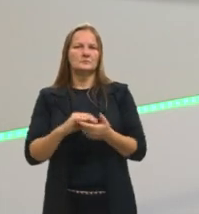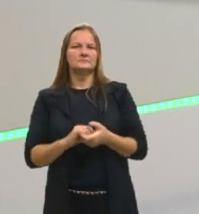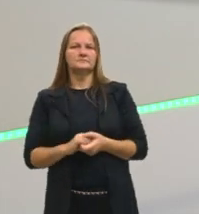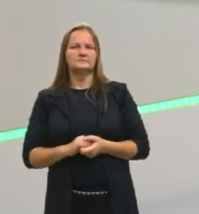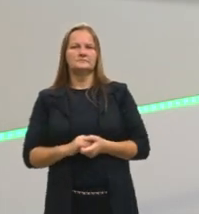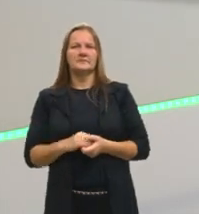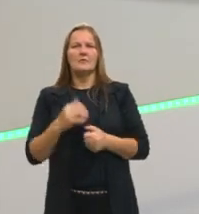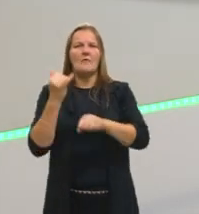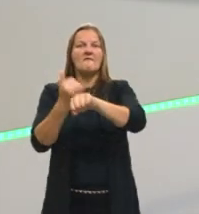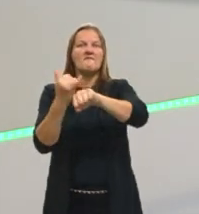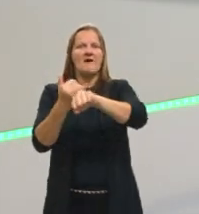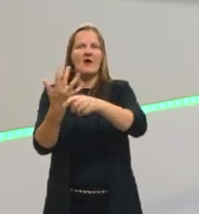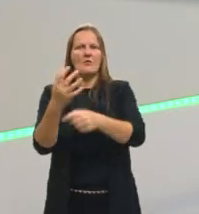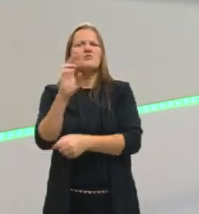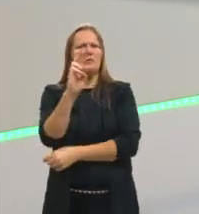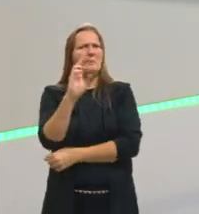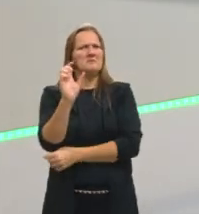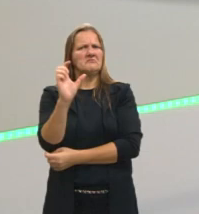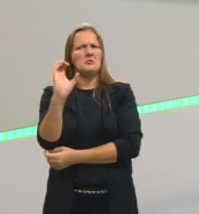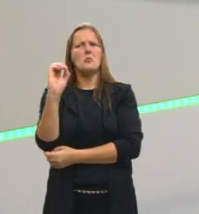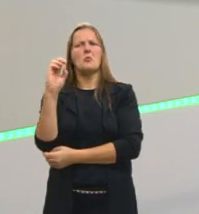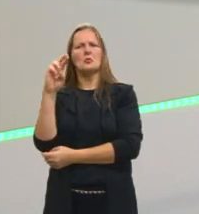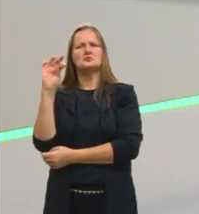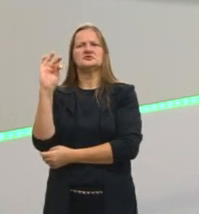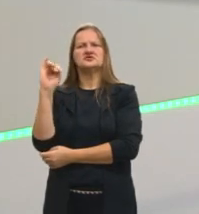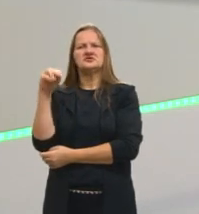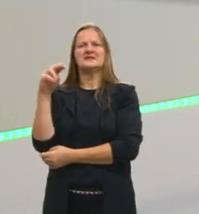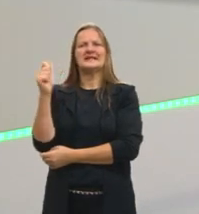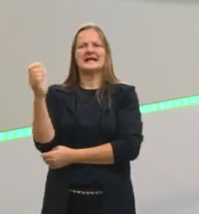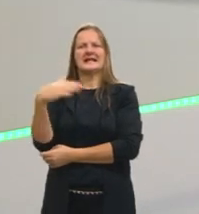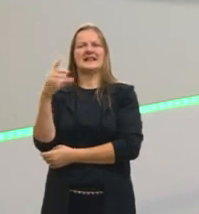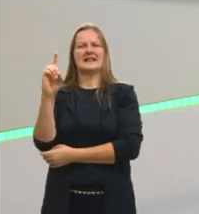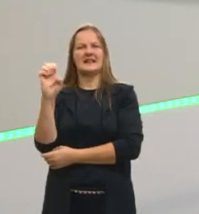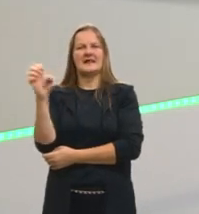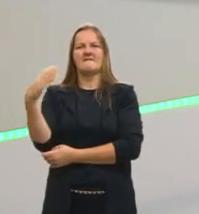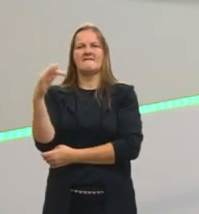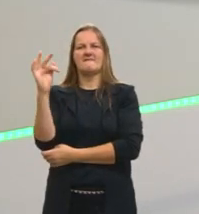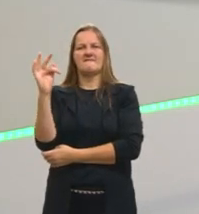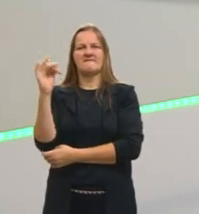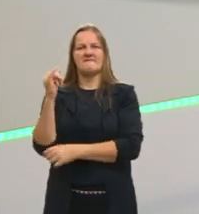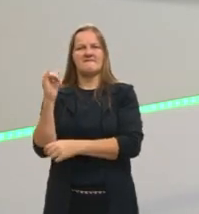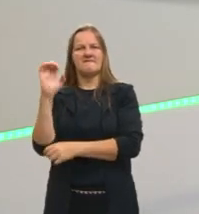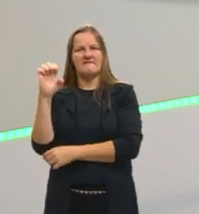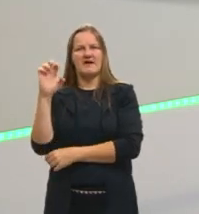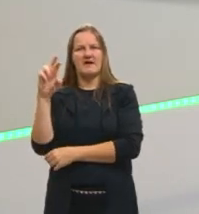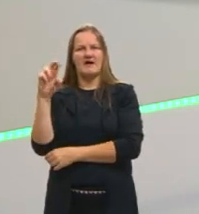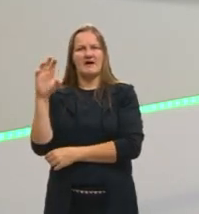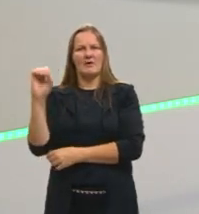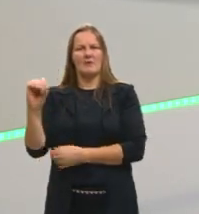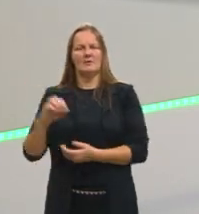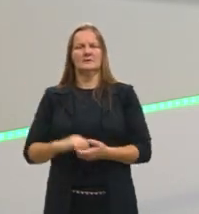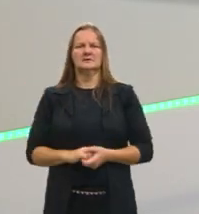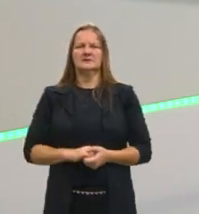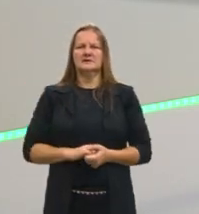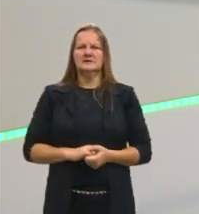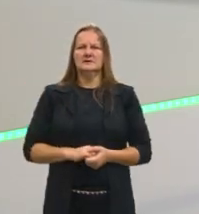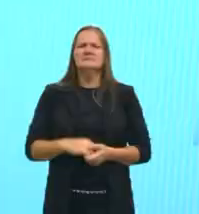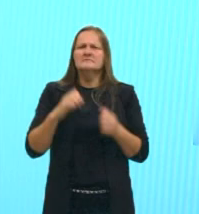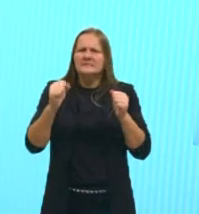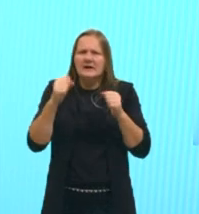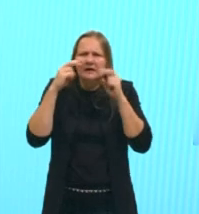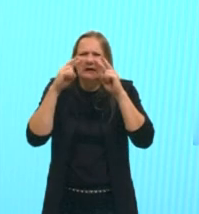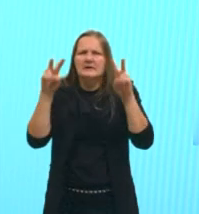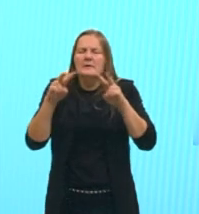de Ferro tá a gurizada Então esse mapa que mostra Exatamente isso né o que a gente pode ver pode